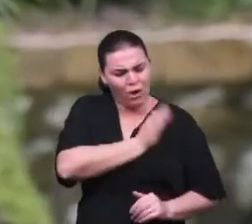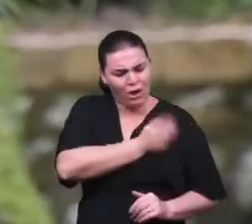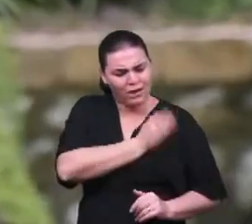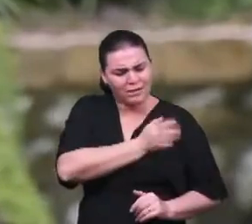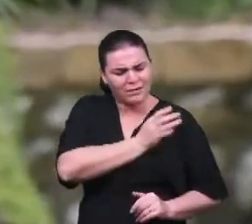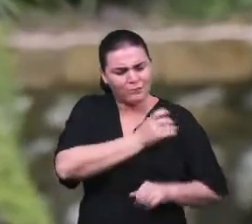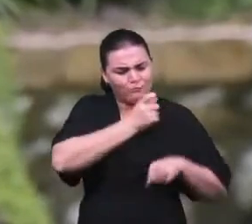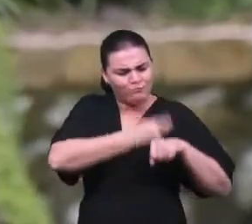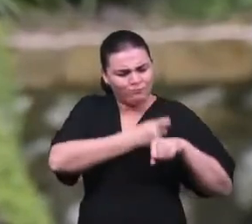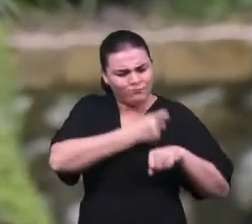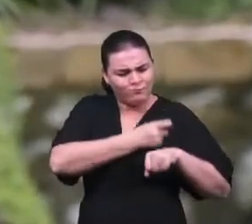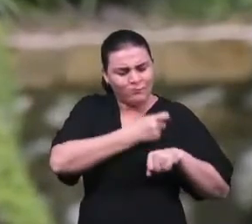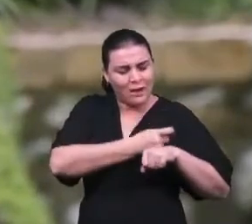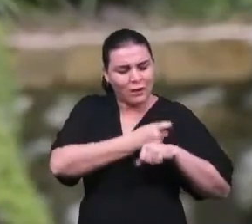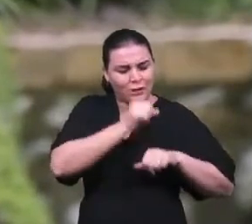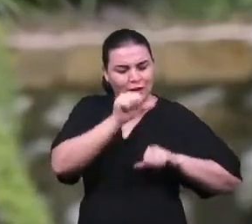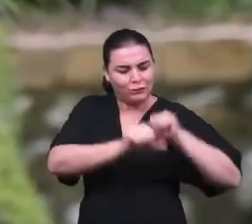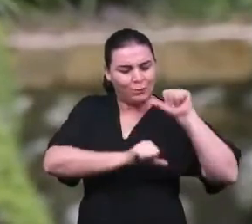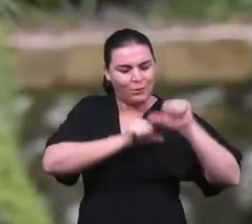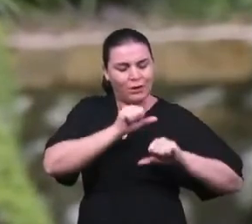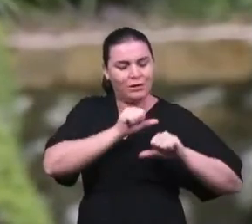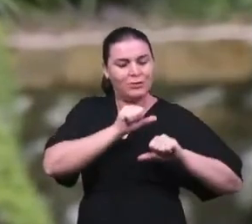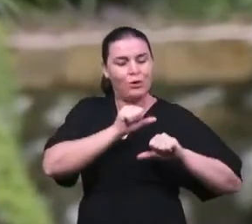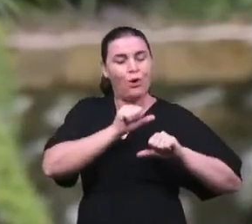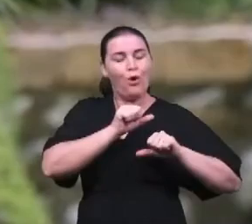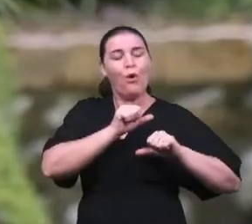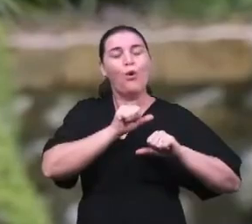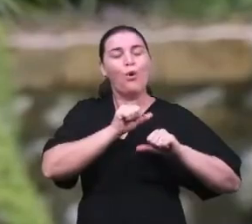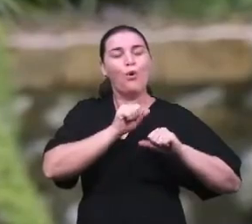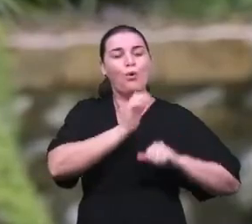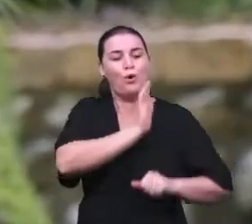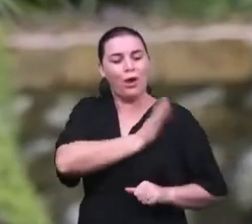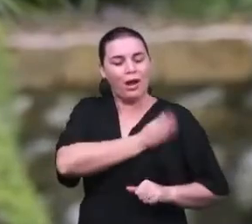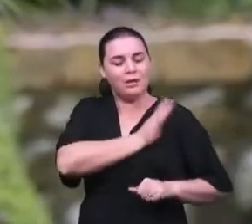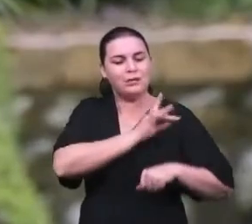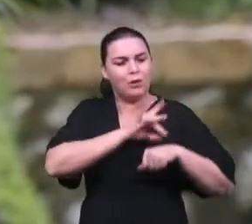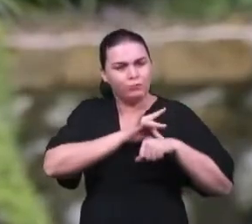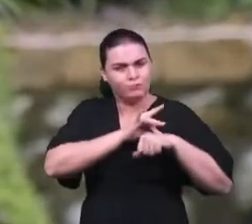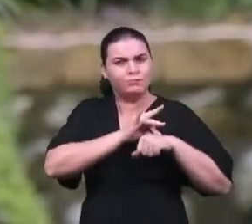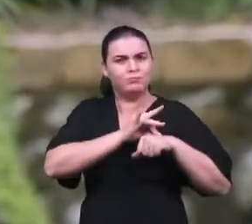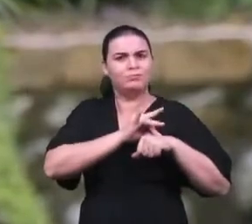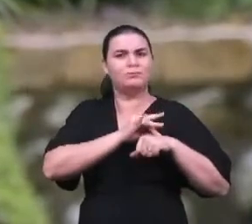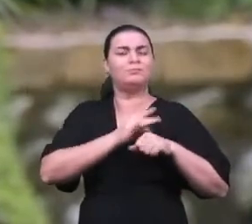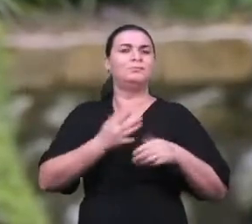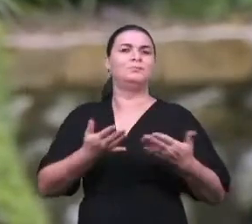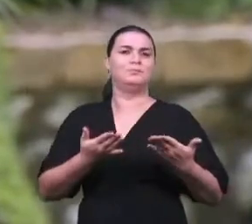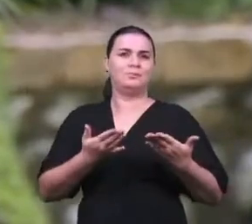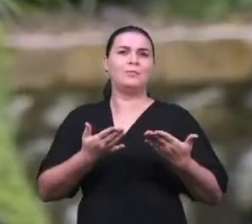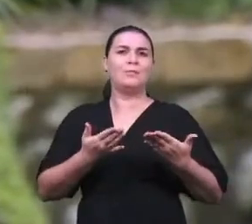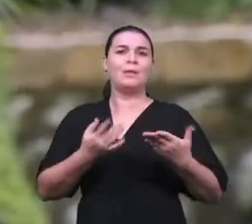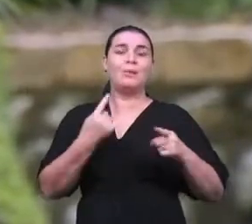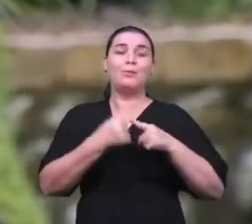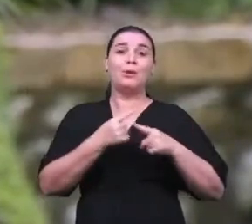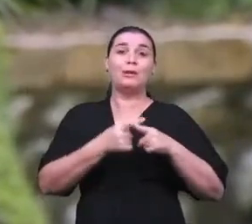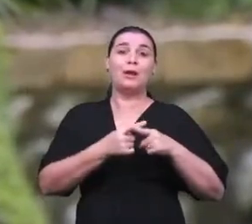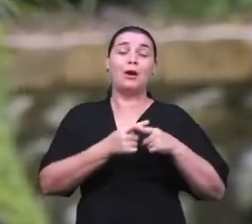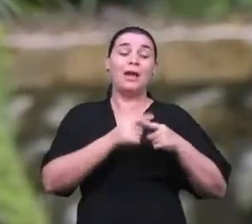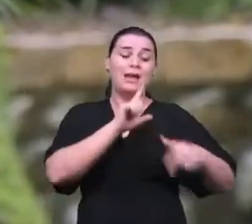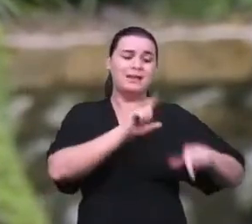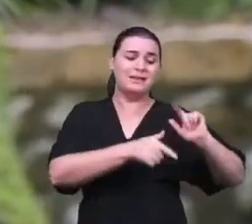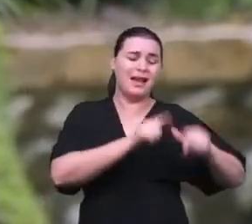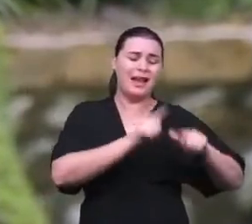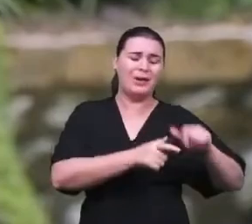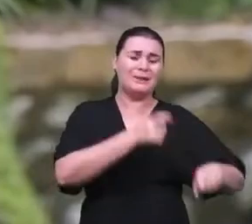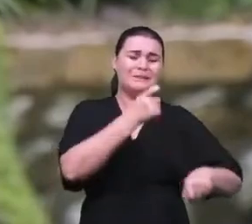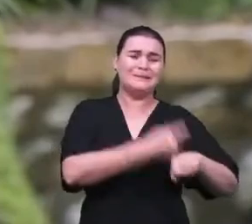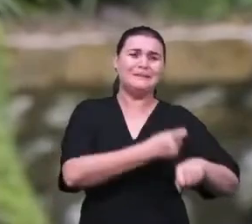de carne. Quer dizer, quando ele fala da igreja, ele mostra uma carta. Já Israel era pedra, porque a igreja